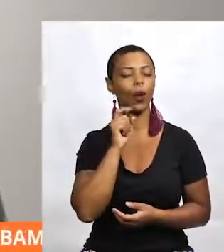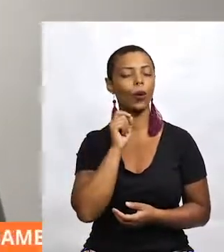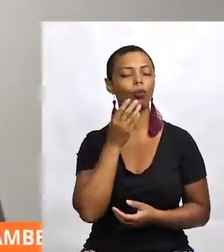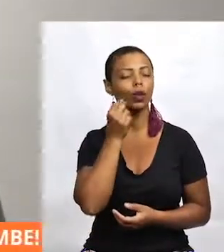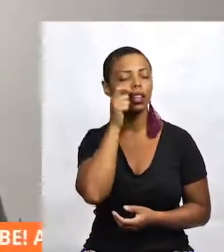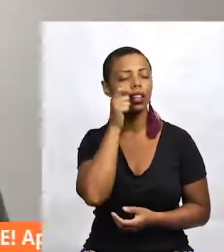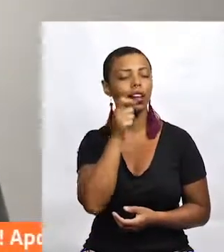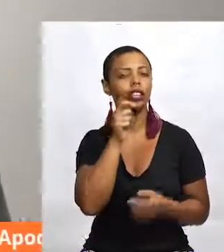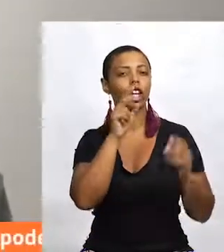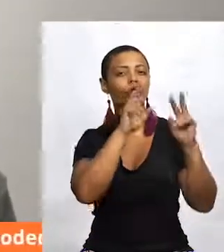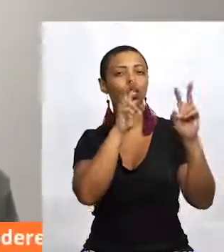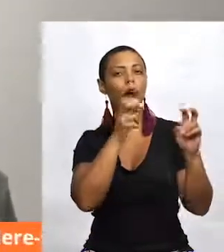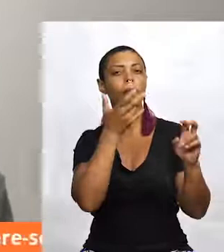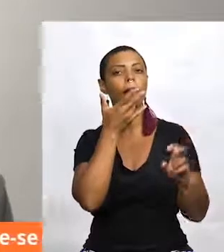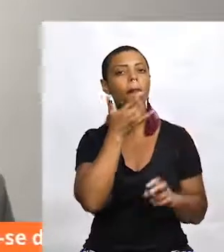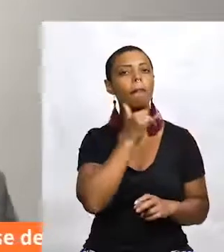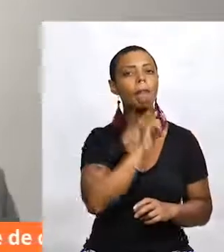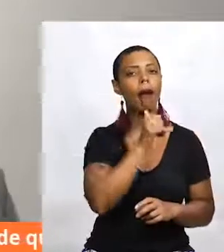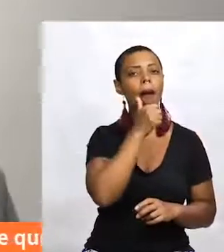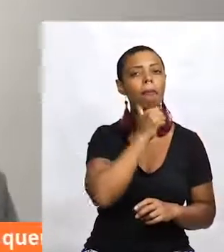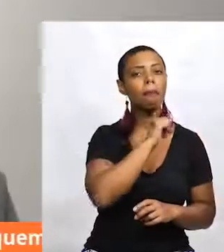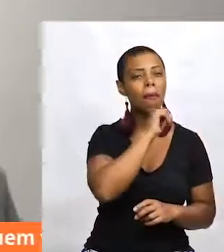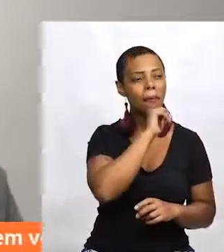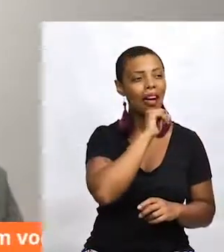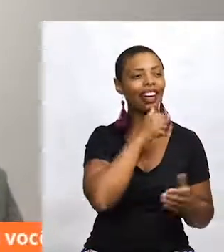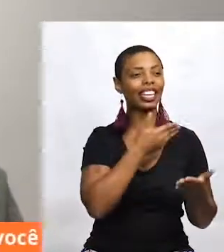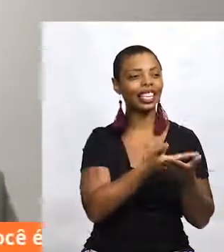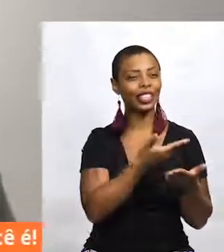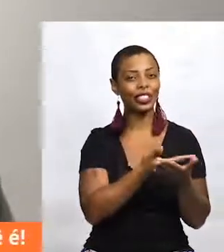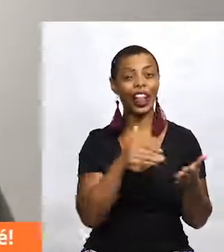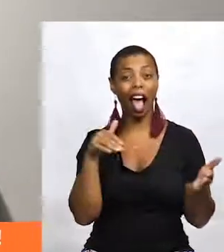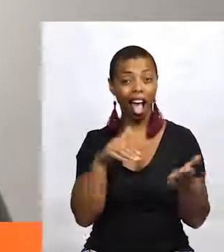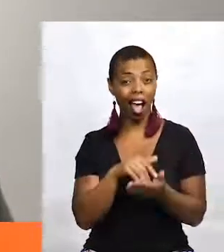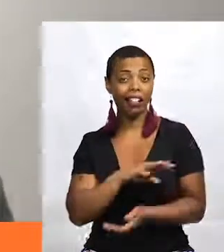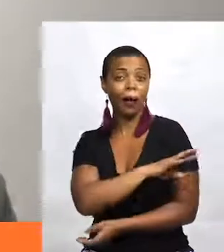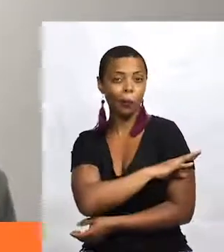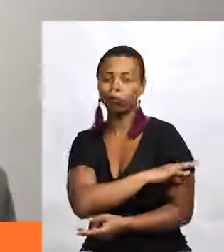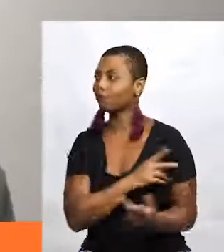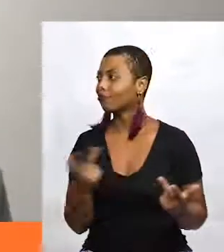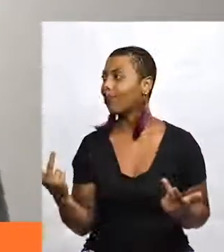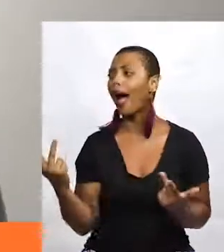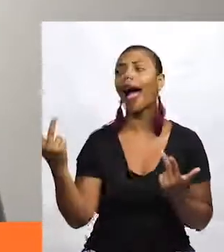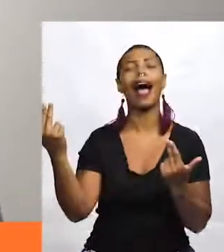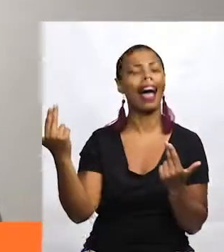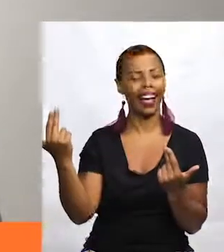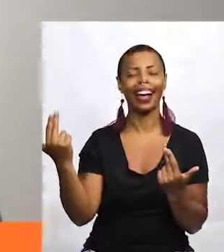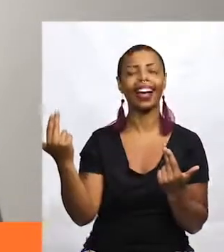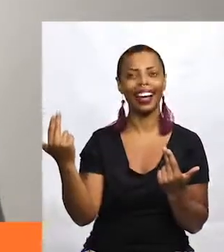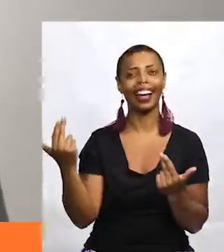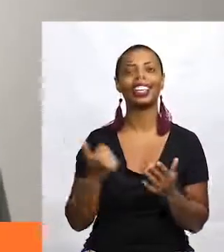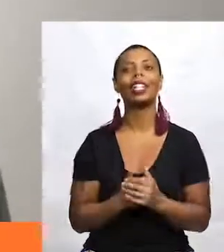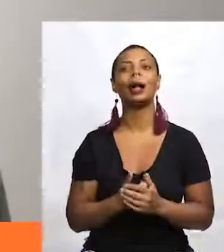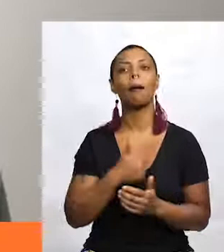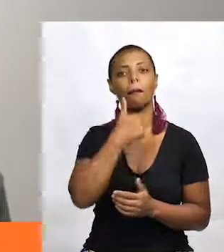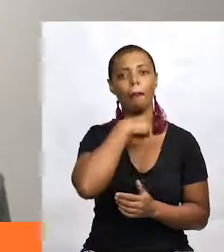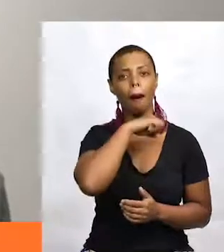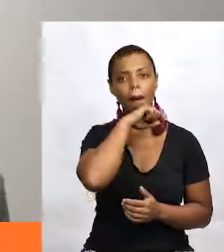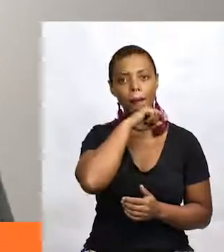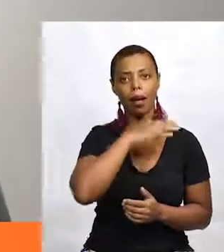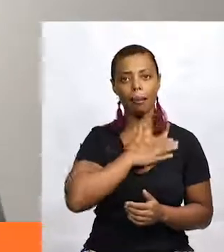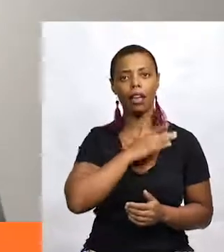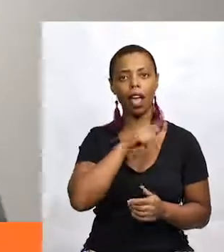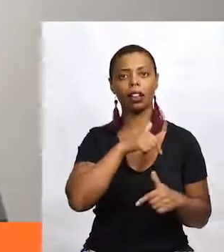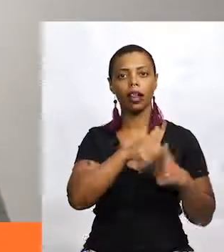ela fez, os pais que estudaram até a quarta série, porque é bem a minha realidade, né? Meus pais estudaram até a quarta série. A minha mãe era técnica